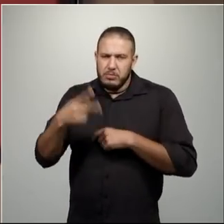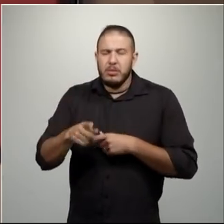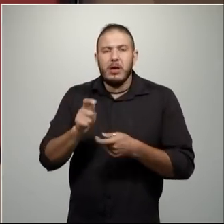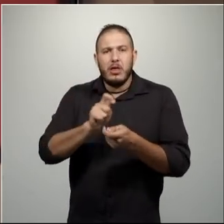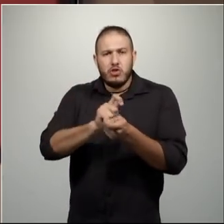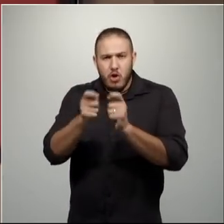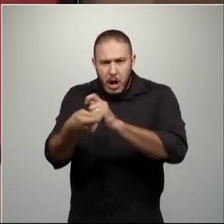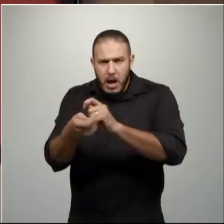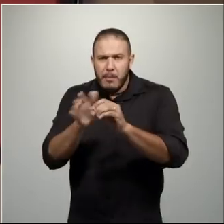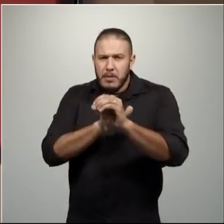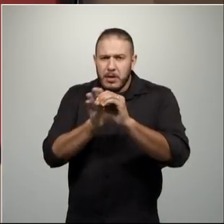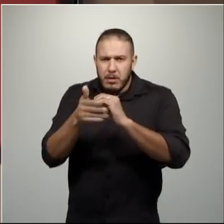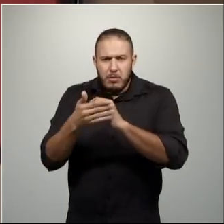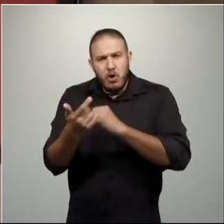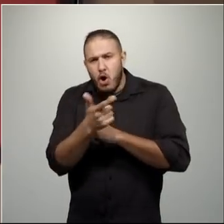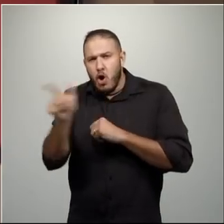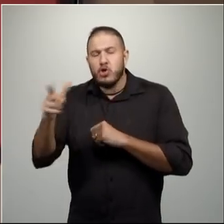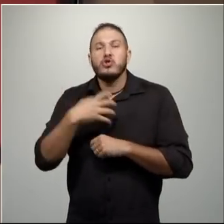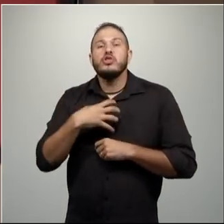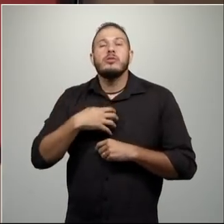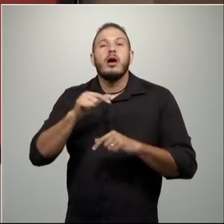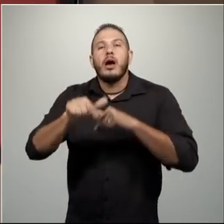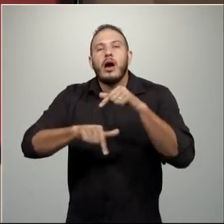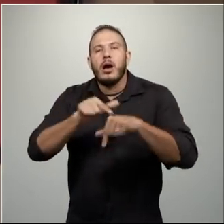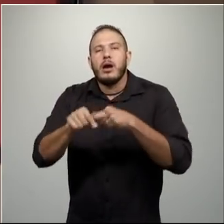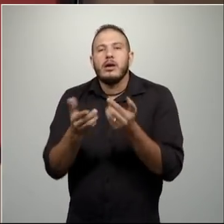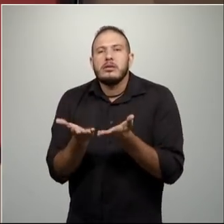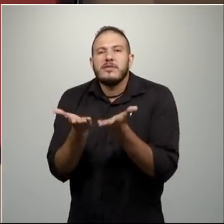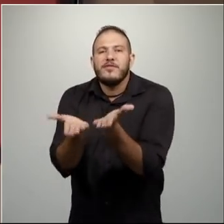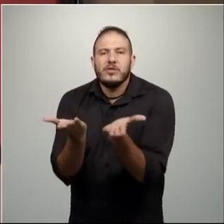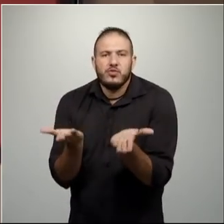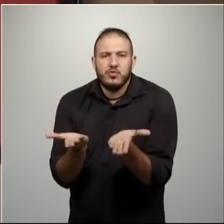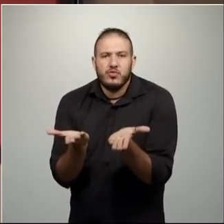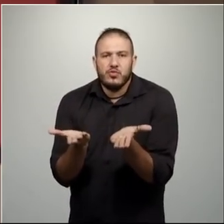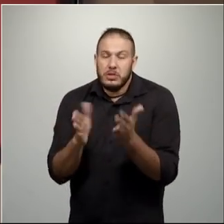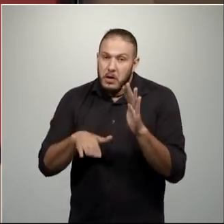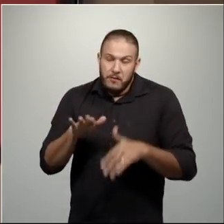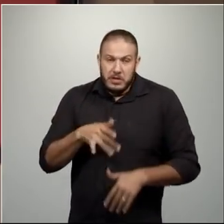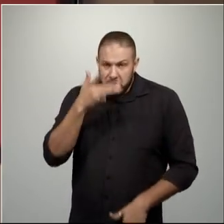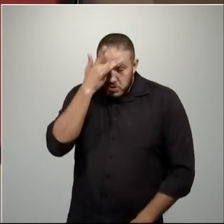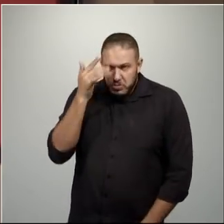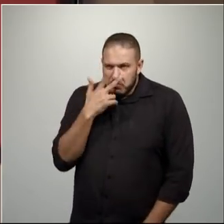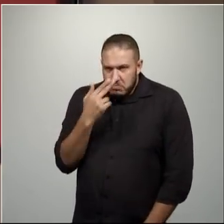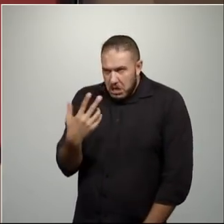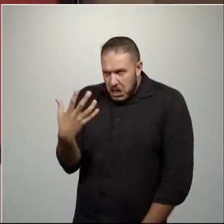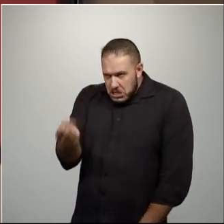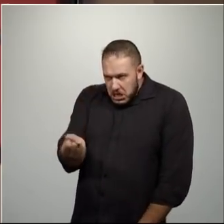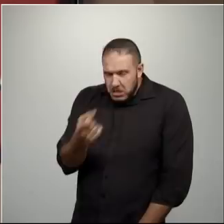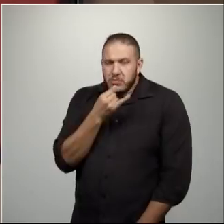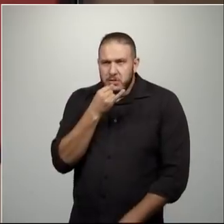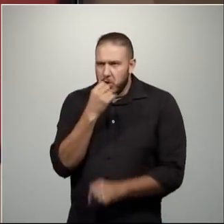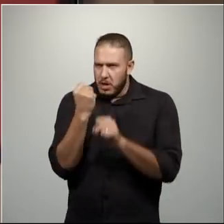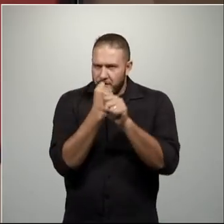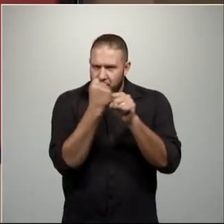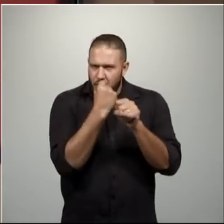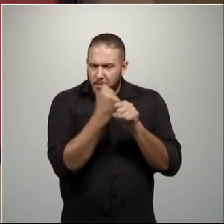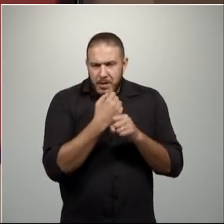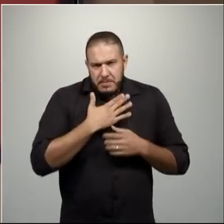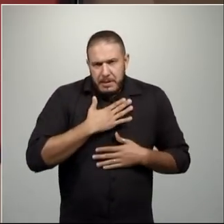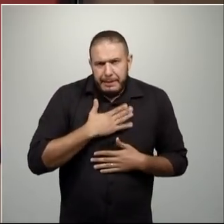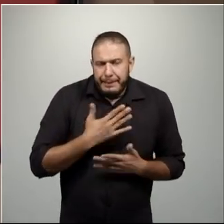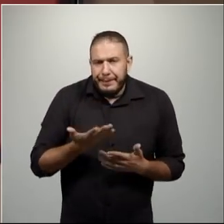bitcoin por algum tipo de serviço então talvez alguém top fazer uma reforma na sua casa